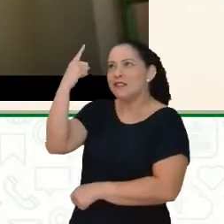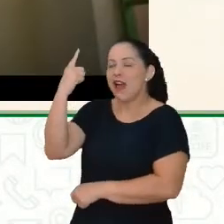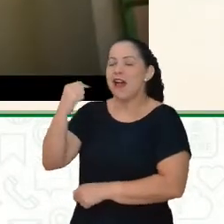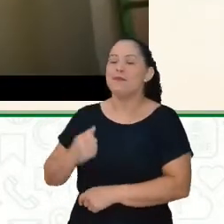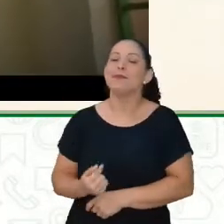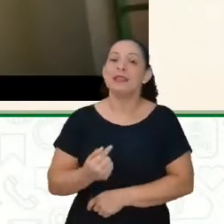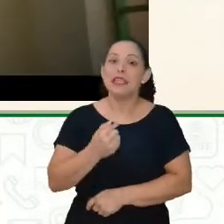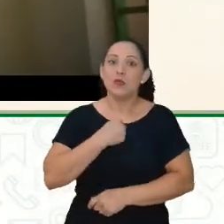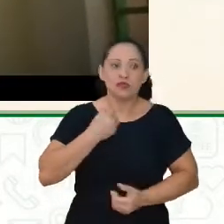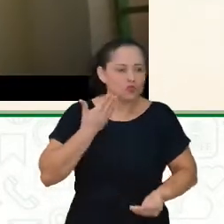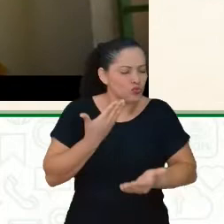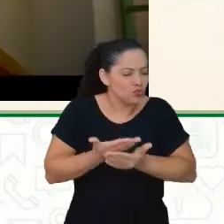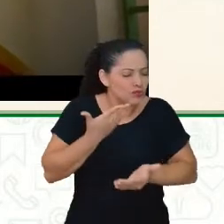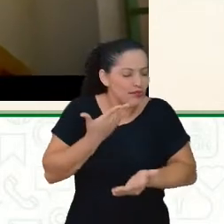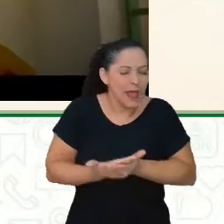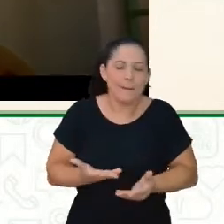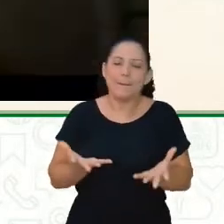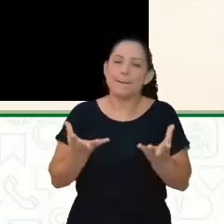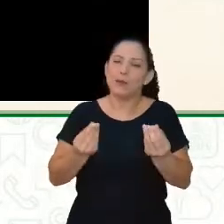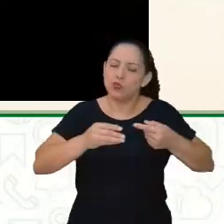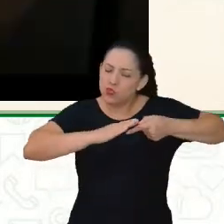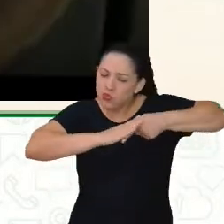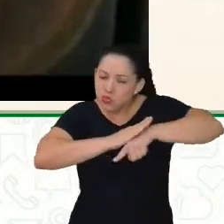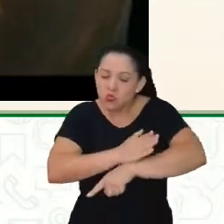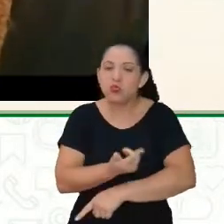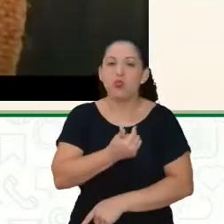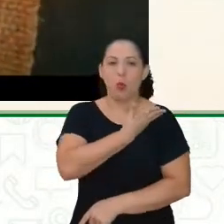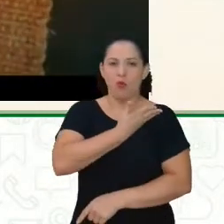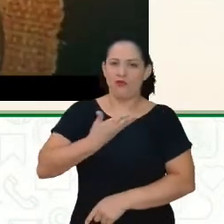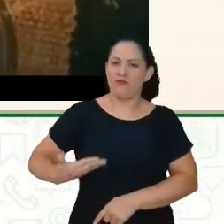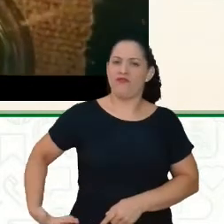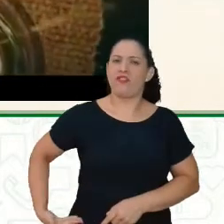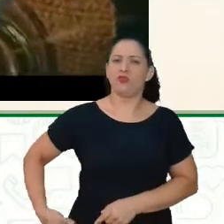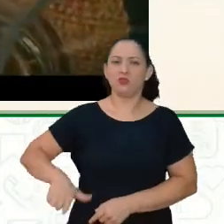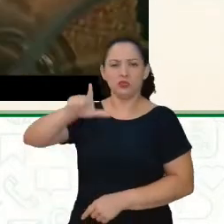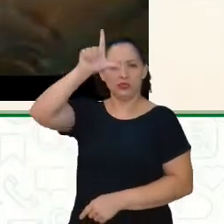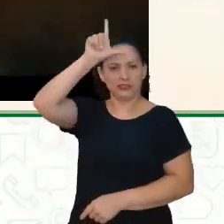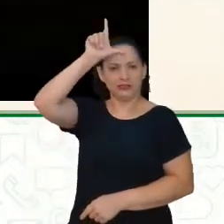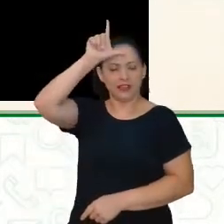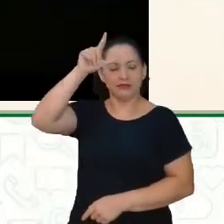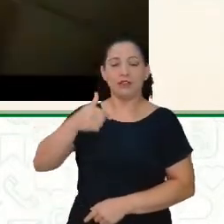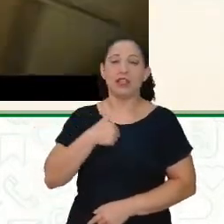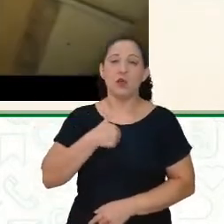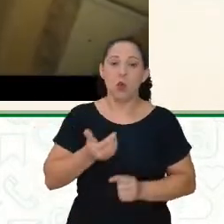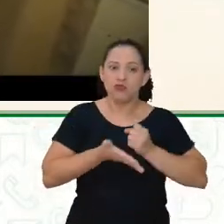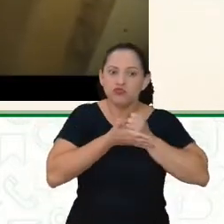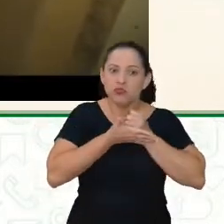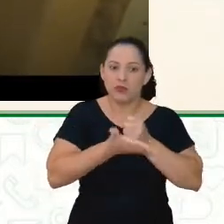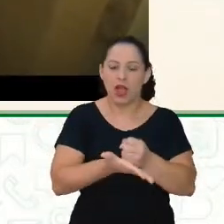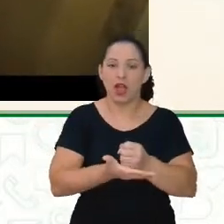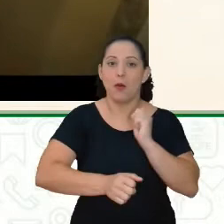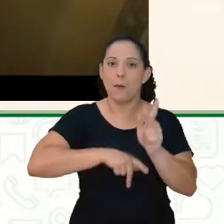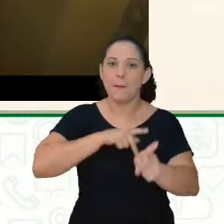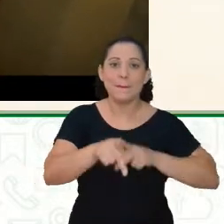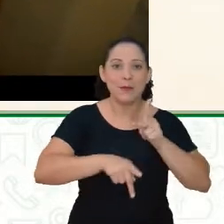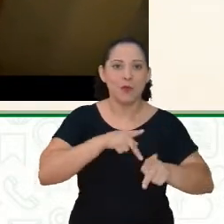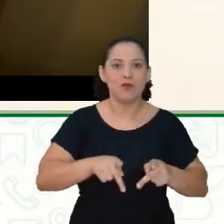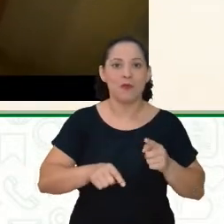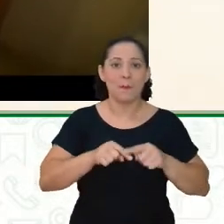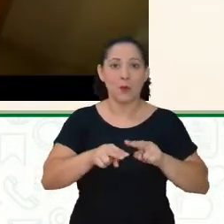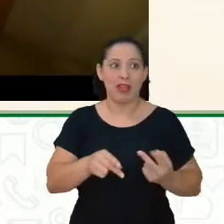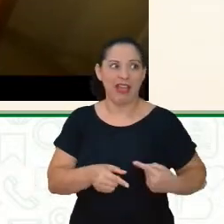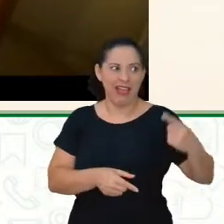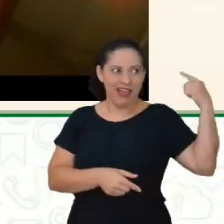Eu ia estudar muito para ser um governante, para trazer para o povo o que eu não